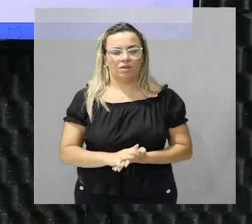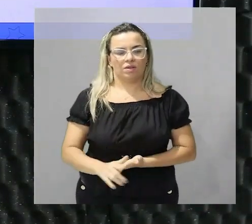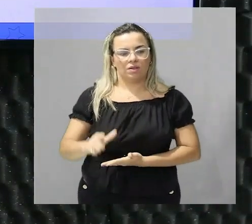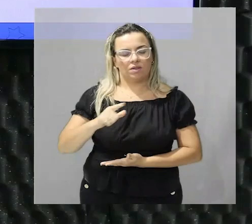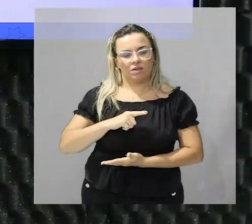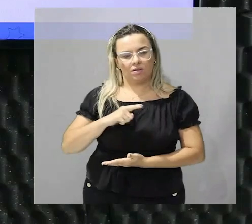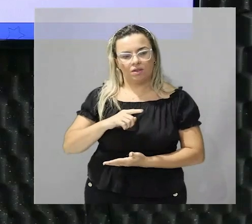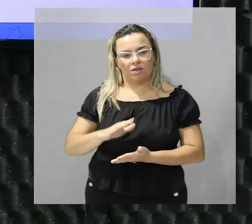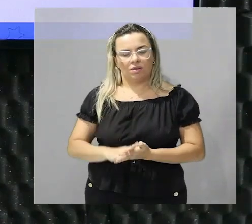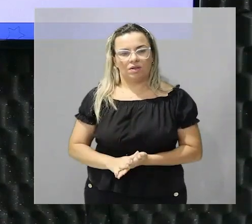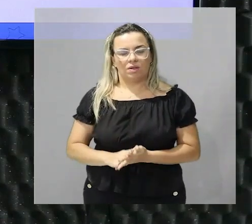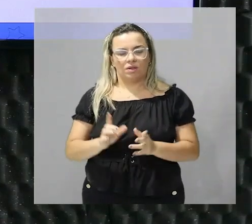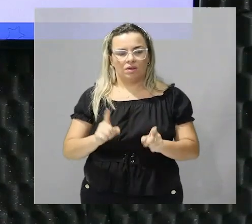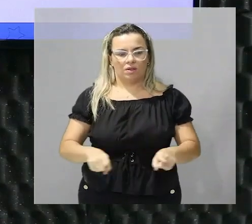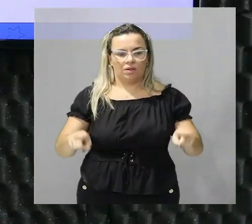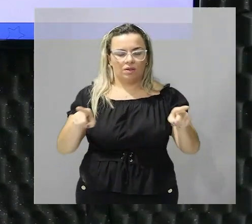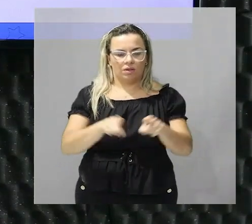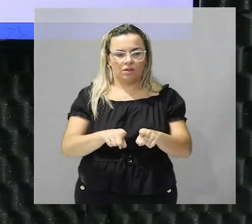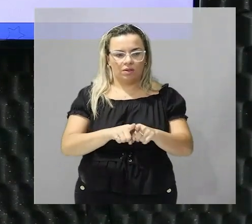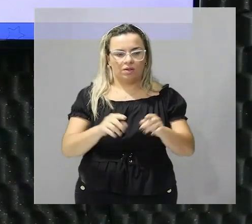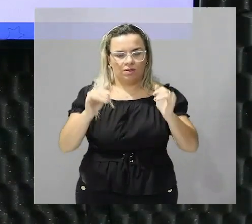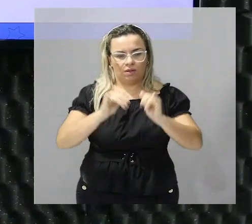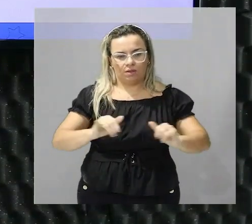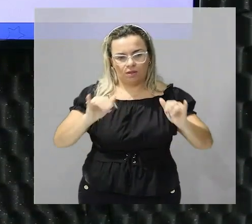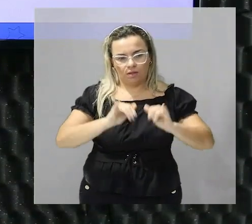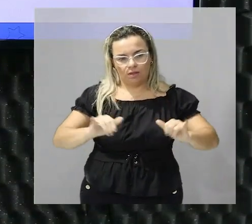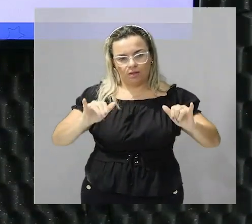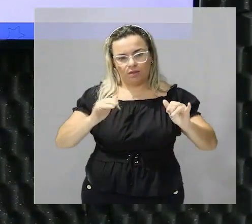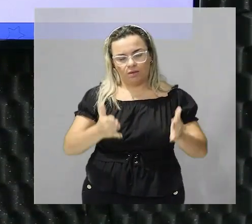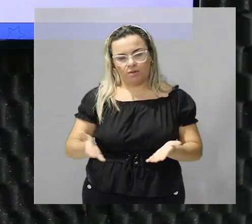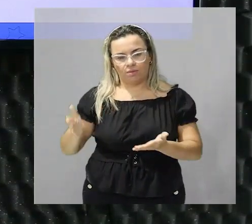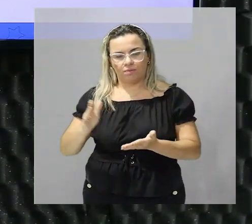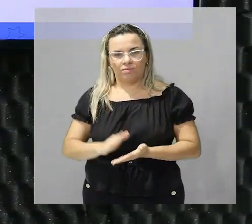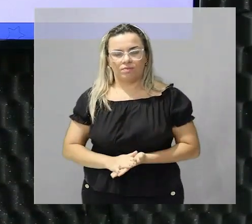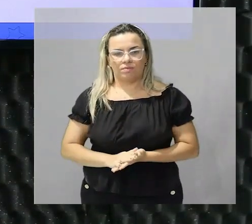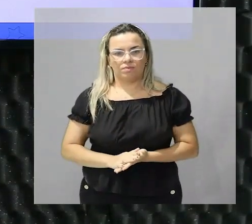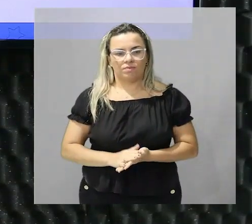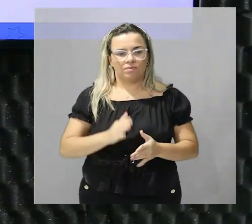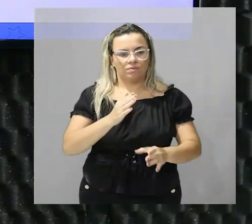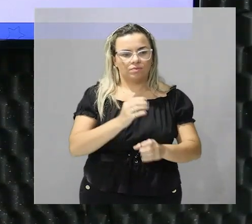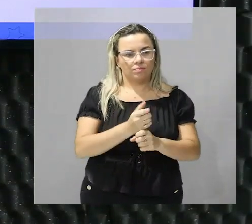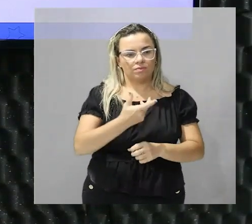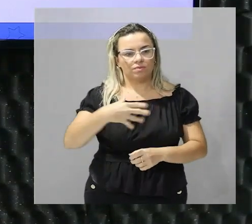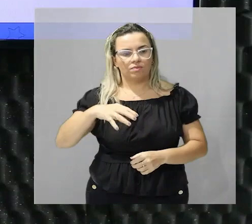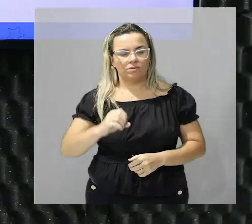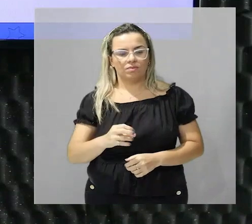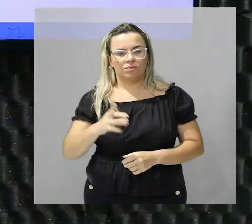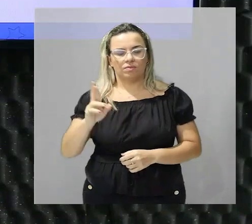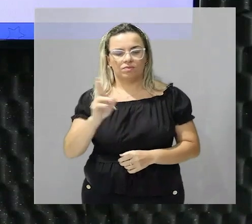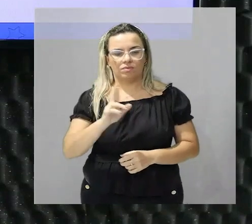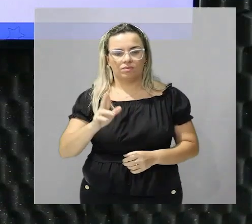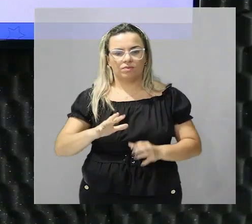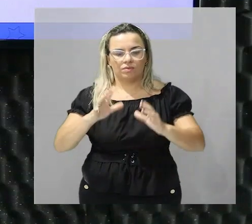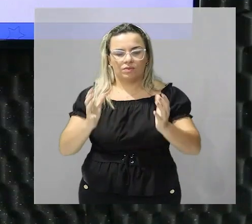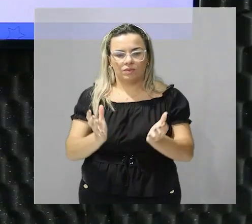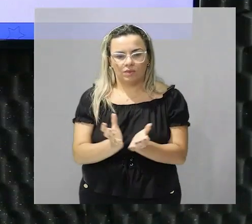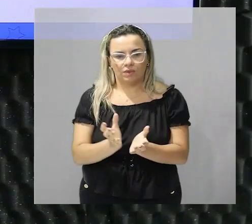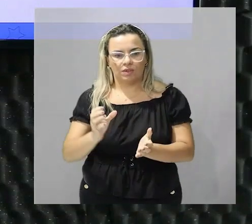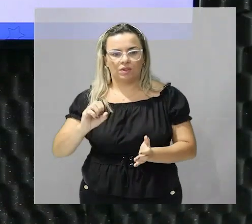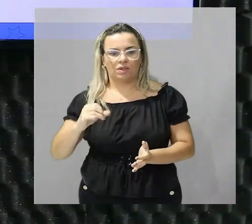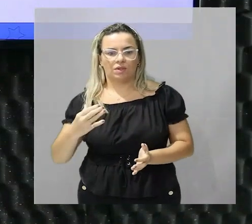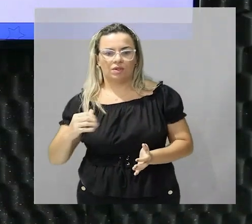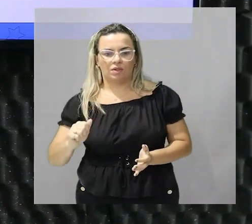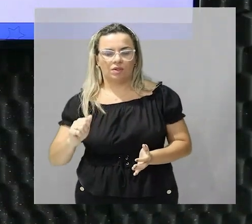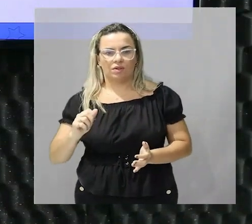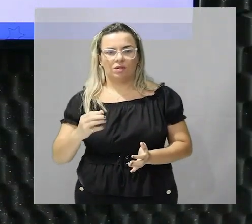Também o enunciado da questão nos informou que a receita é de 50 reais por cada saca de 60